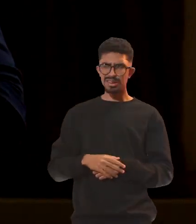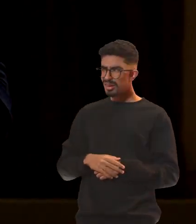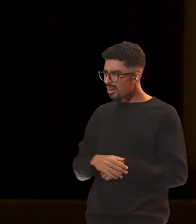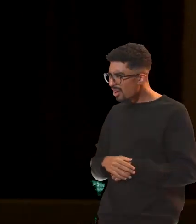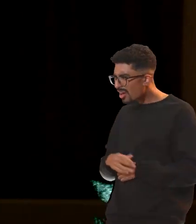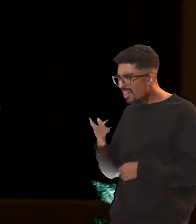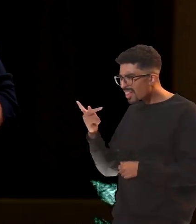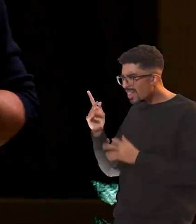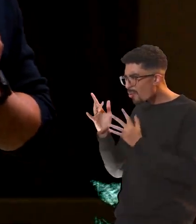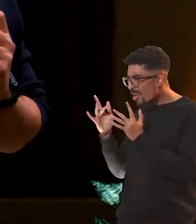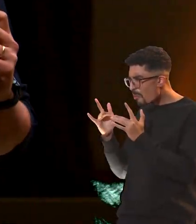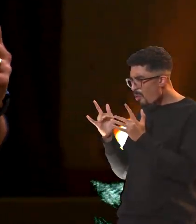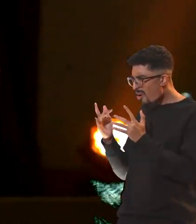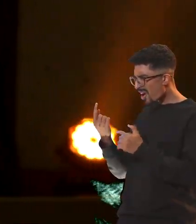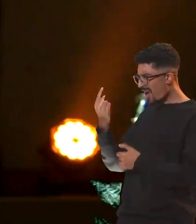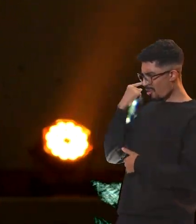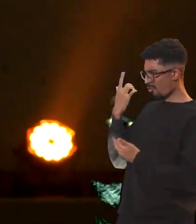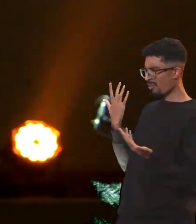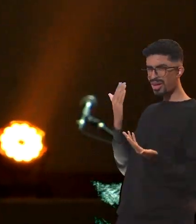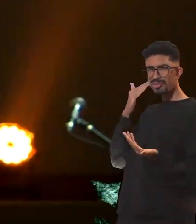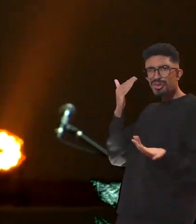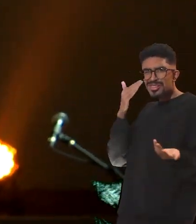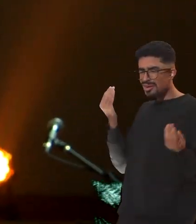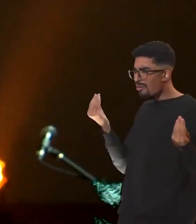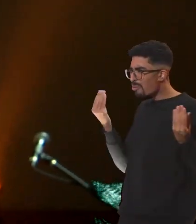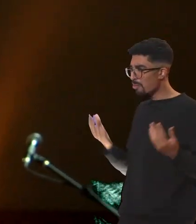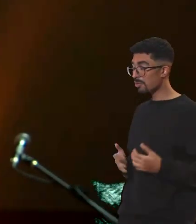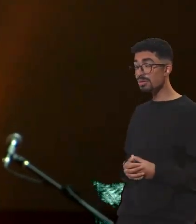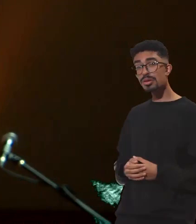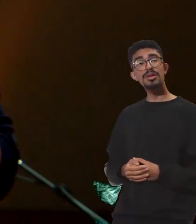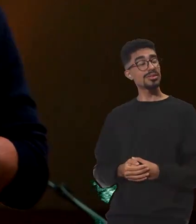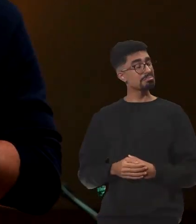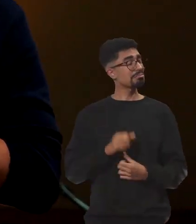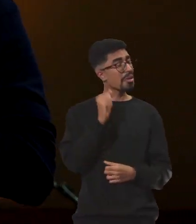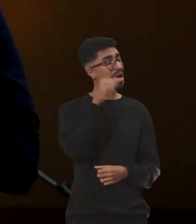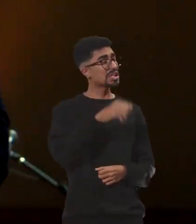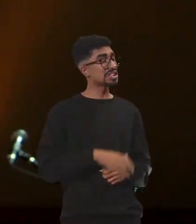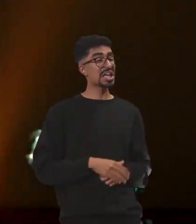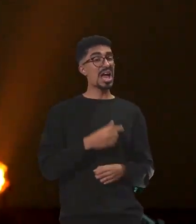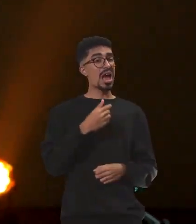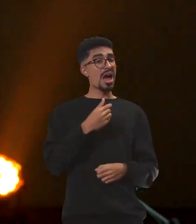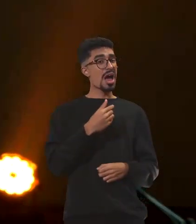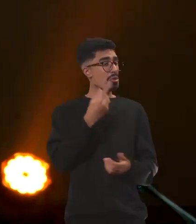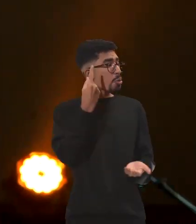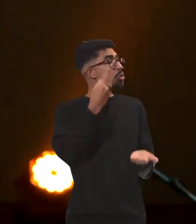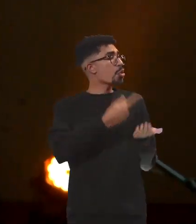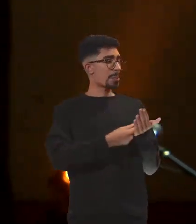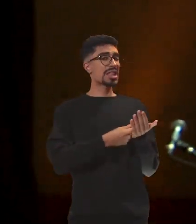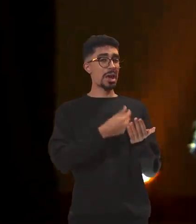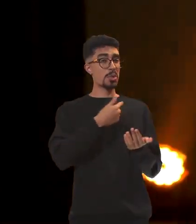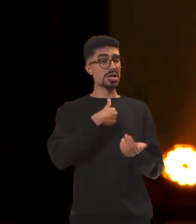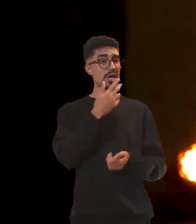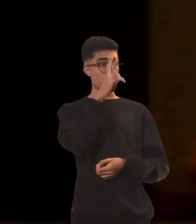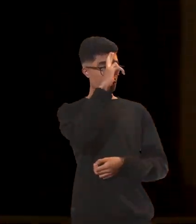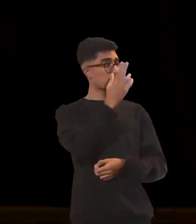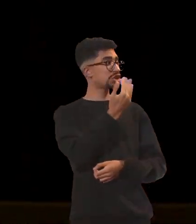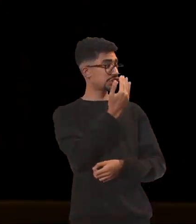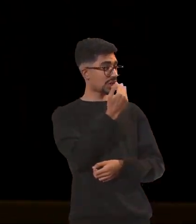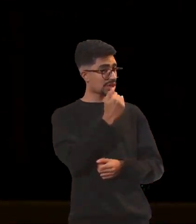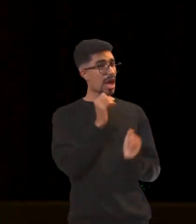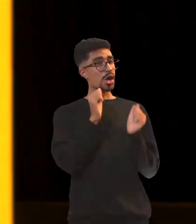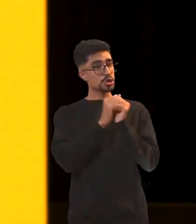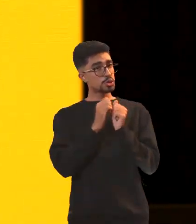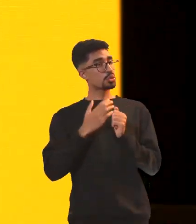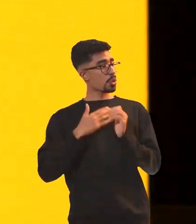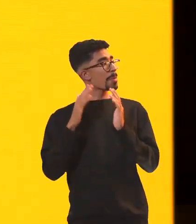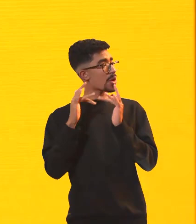Aonde você vai? E ela fala, não, é sério, a gente combinou que hoje a gente ia sair jantar, até daqui a pouco ele vai passar a me buscar, depois a gente vai assistir